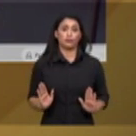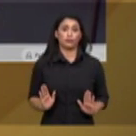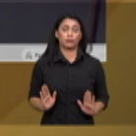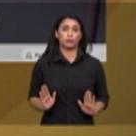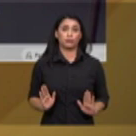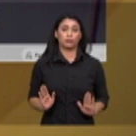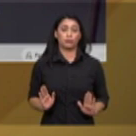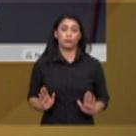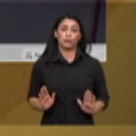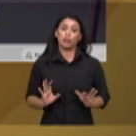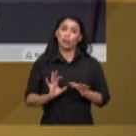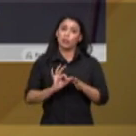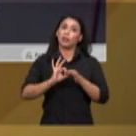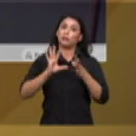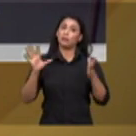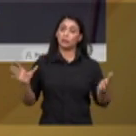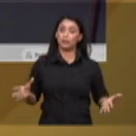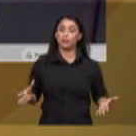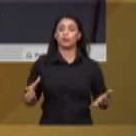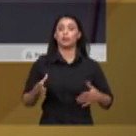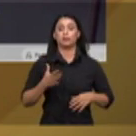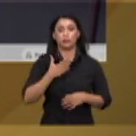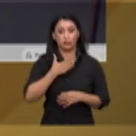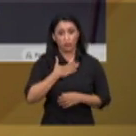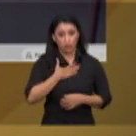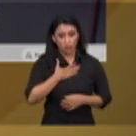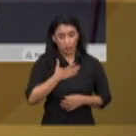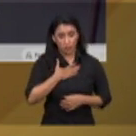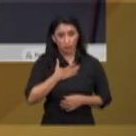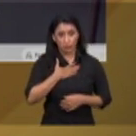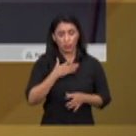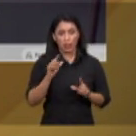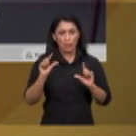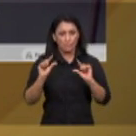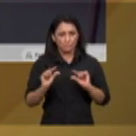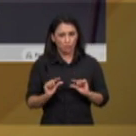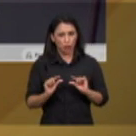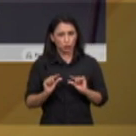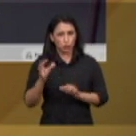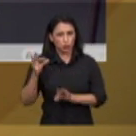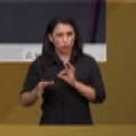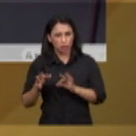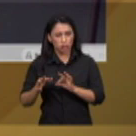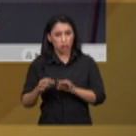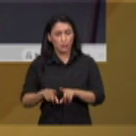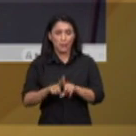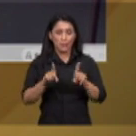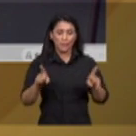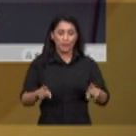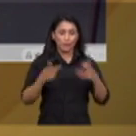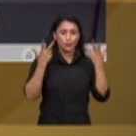Permitam-me essa consideração menos jurídica e mais da prática,